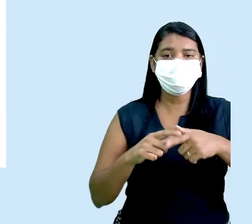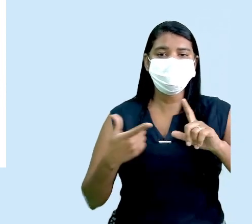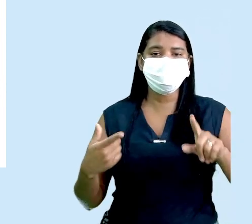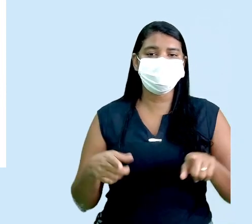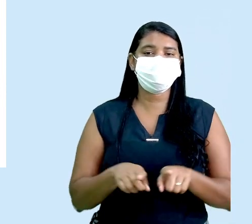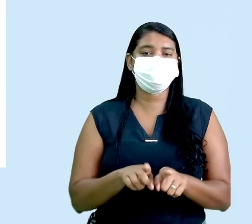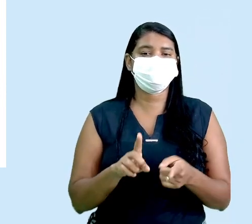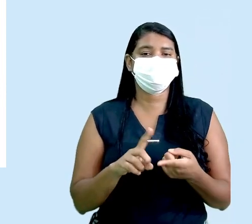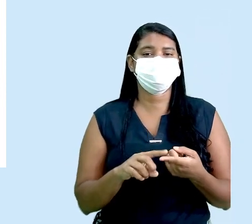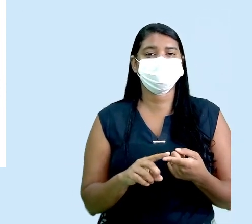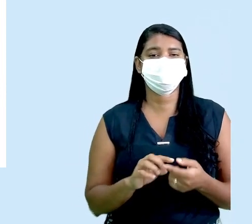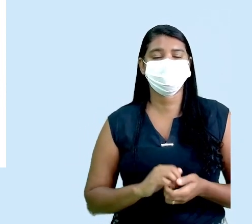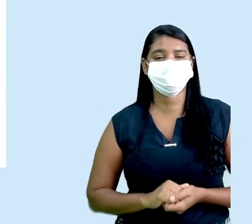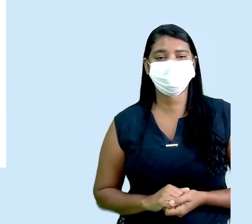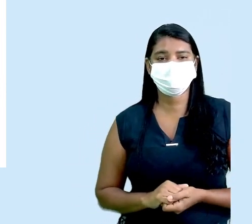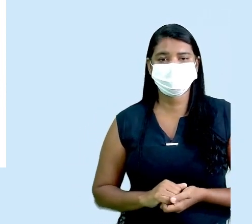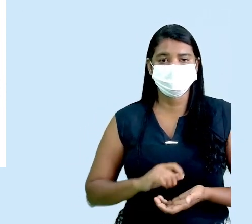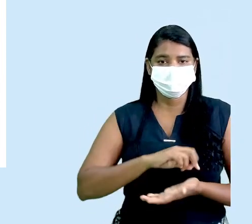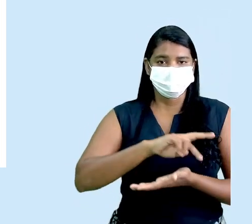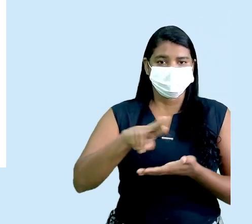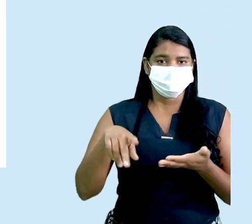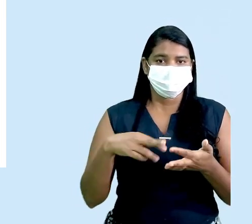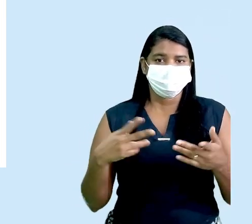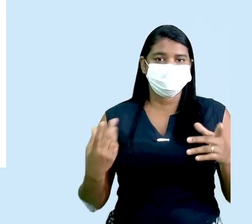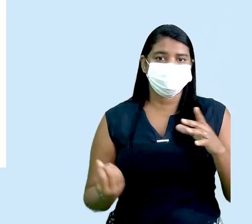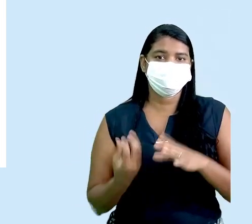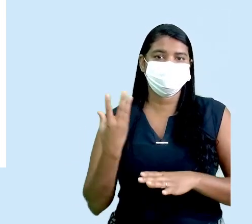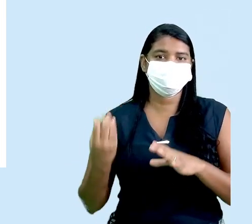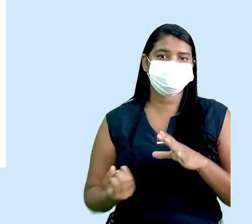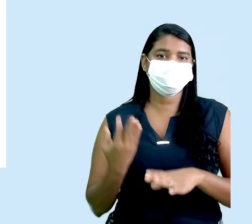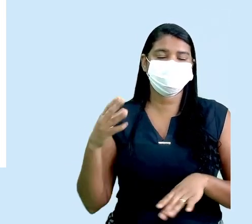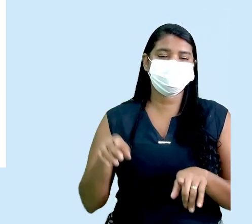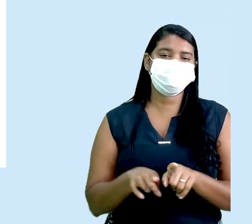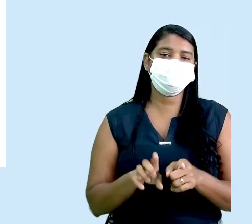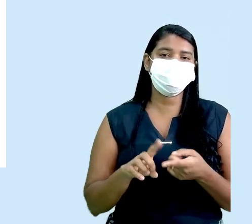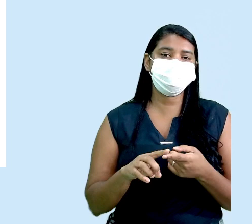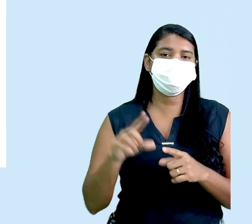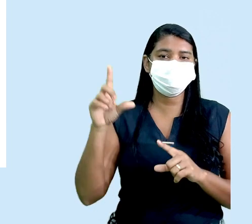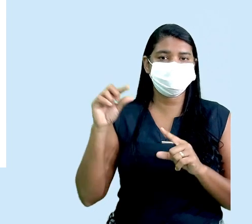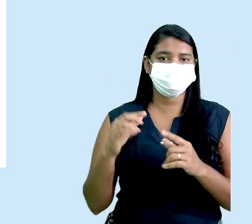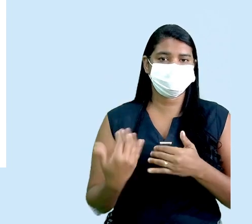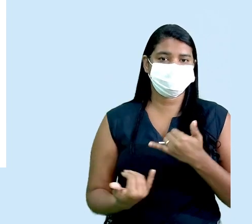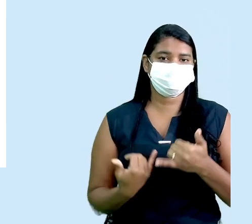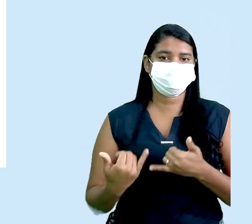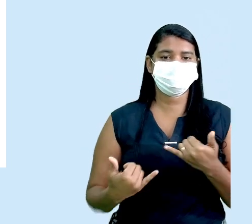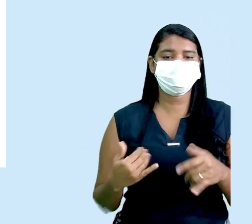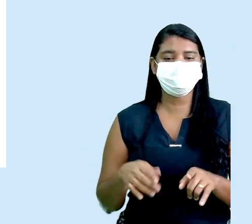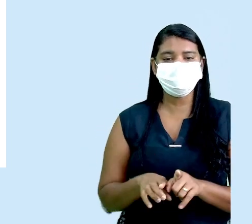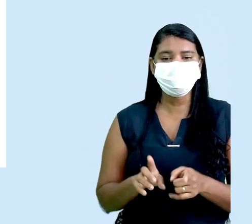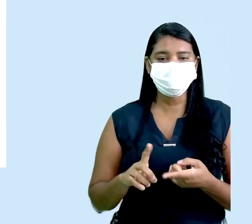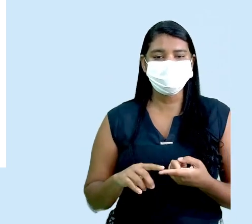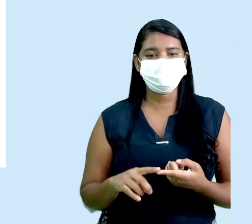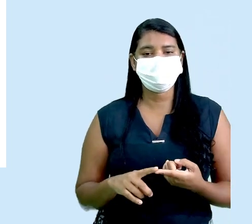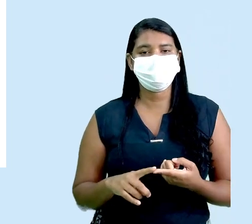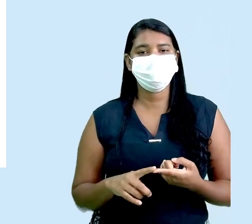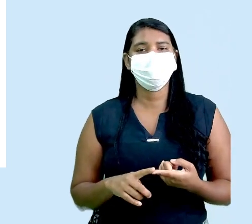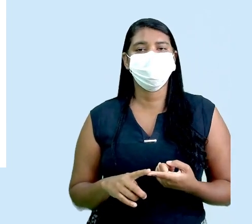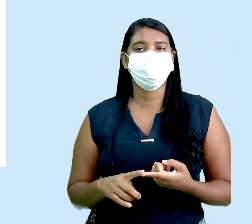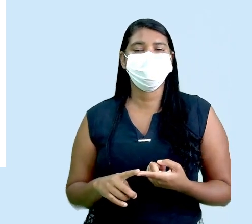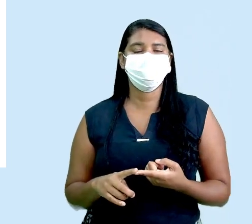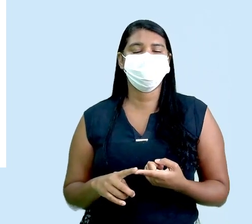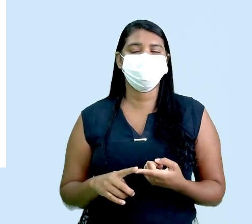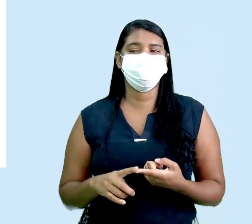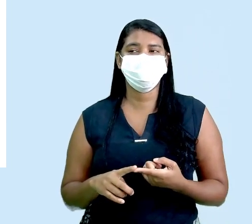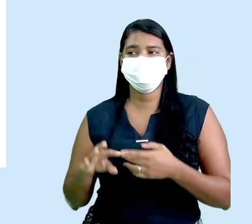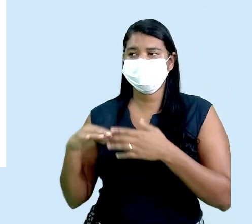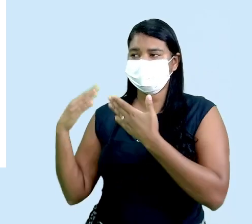né? Outras correntes surgem, algumas correntes menores, assim, mais brincalhonas, digamos, como é o caso do Mênfis, como é o